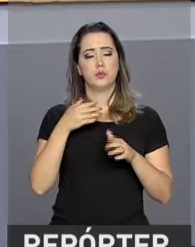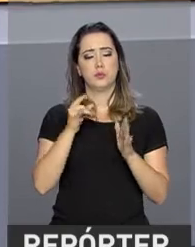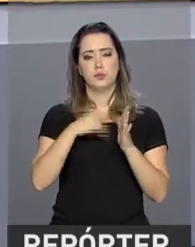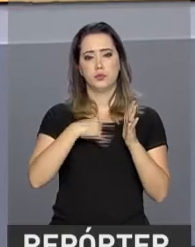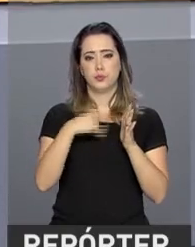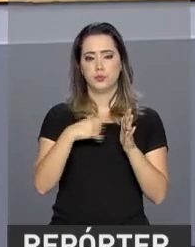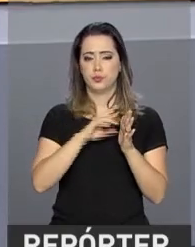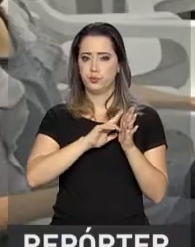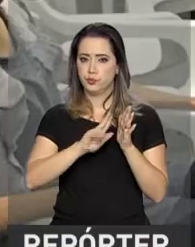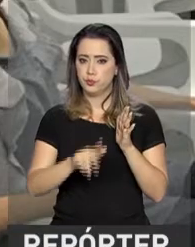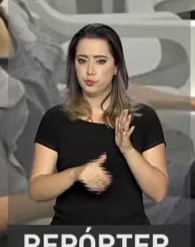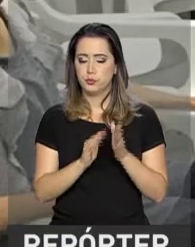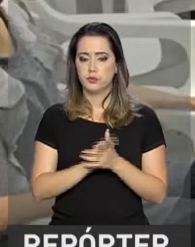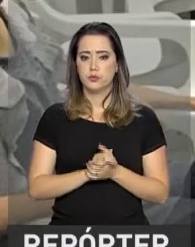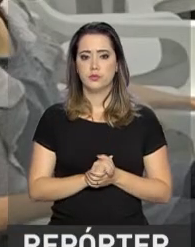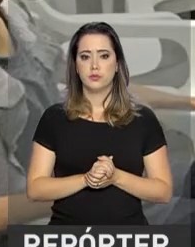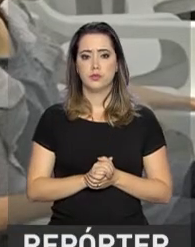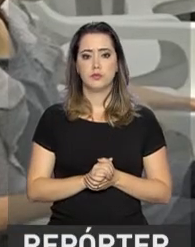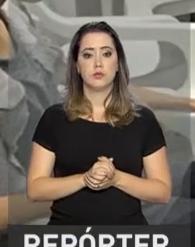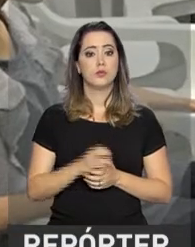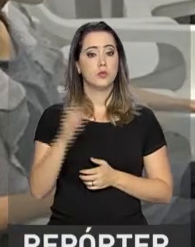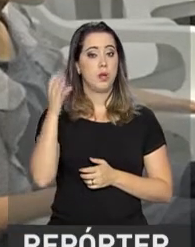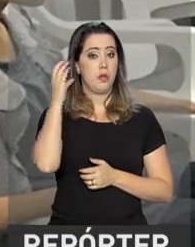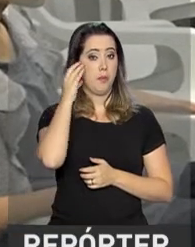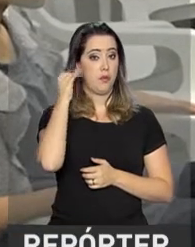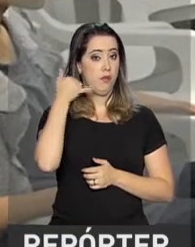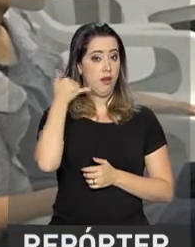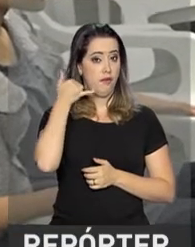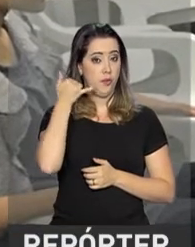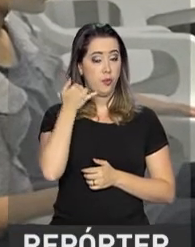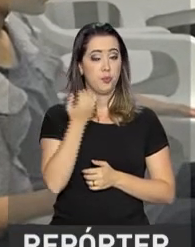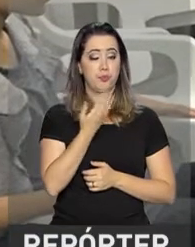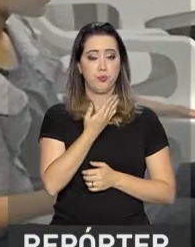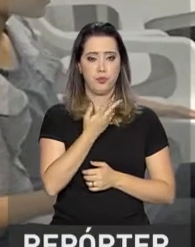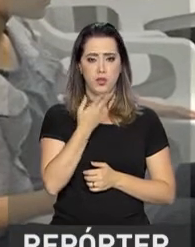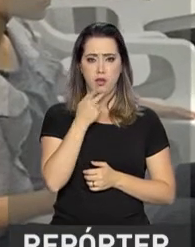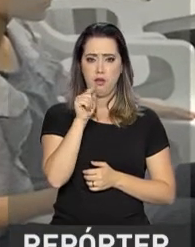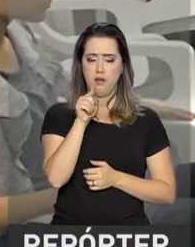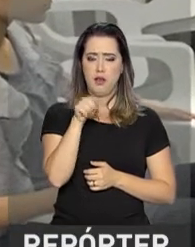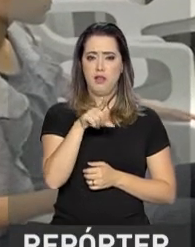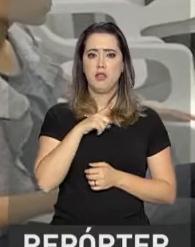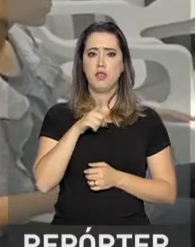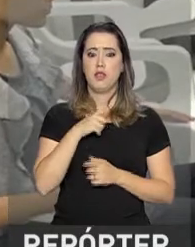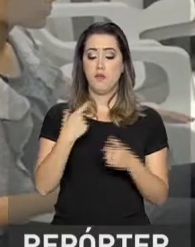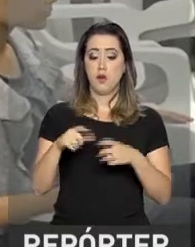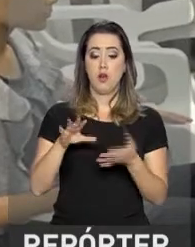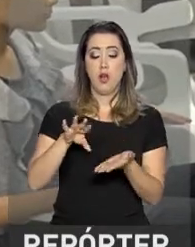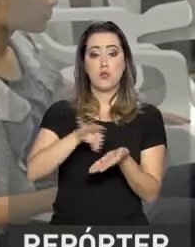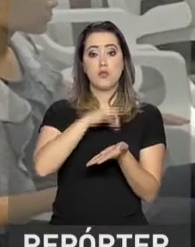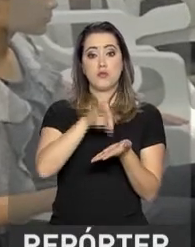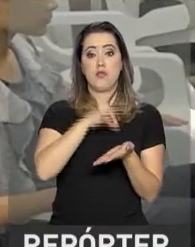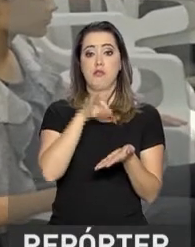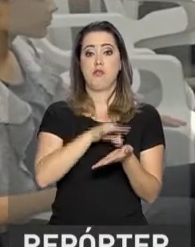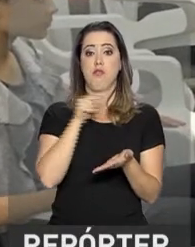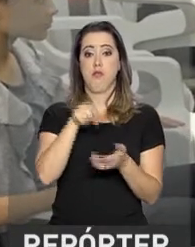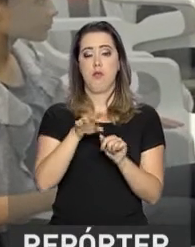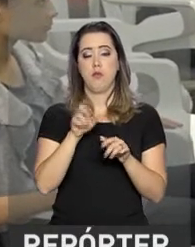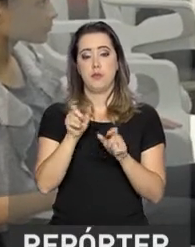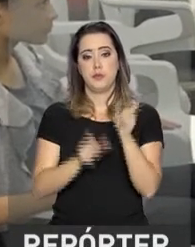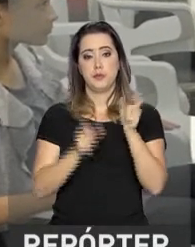documentos serão cadastradas ali o mutirão de realização